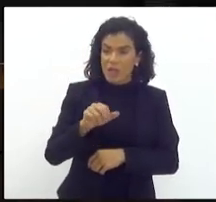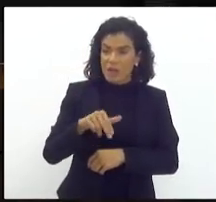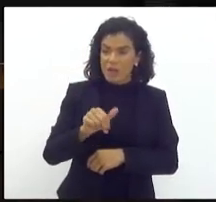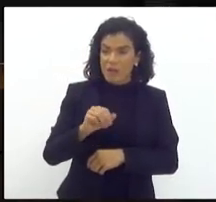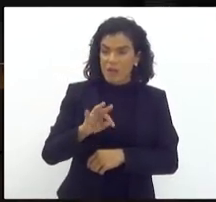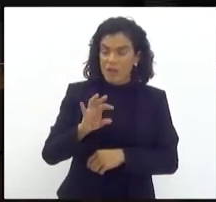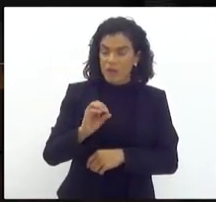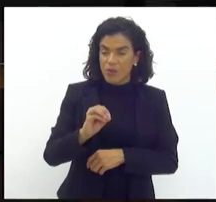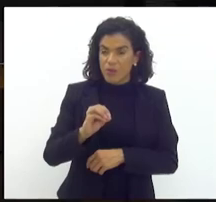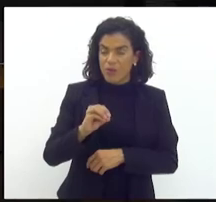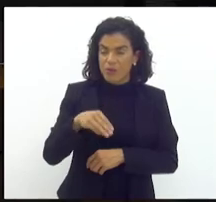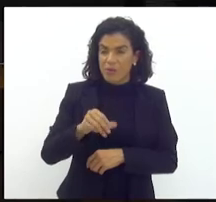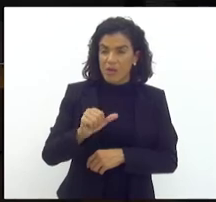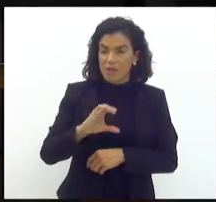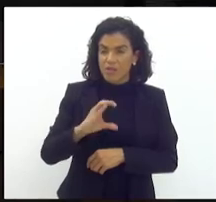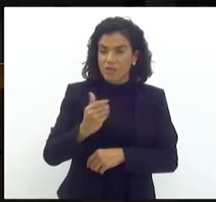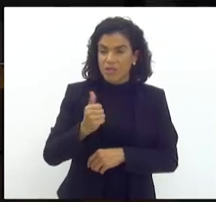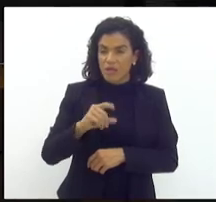favor